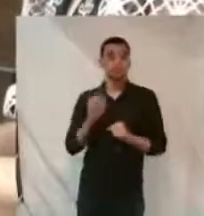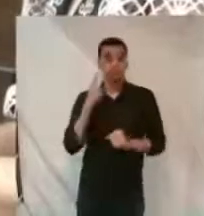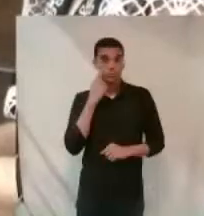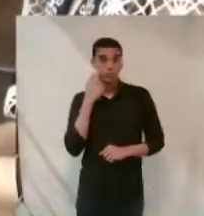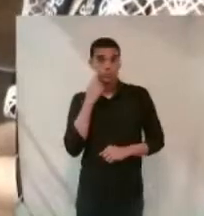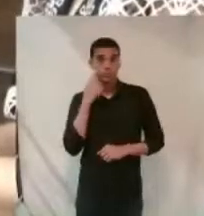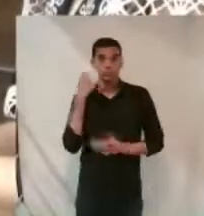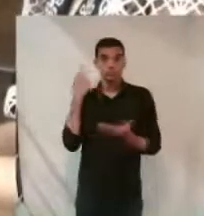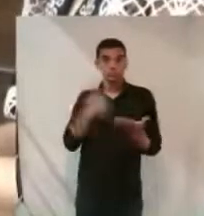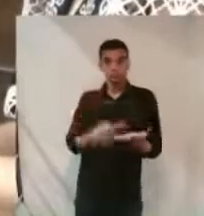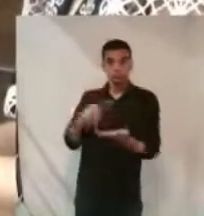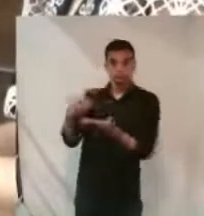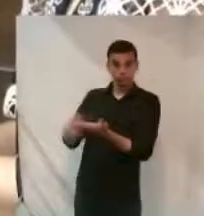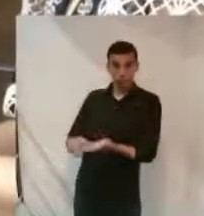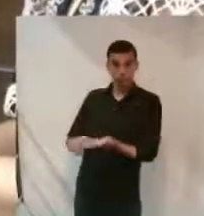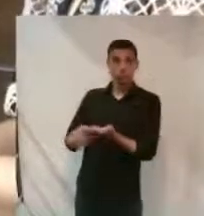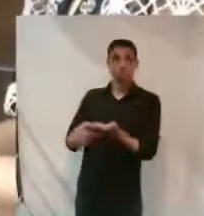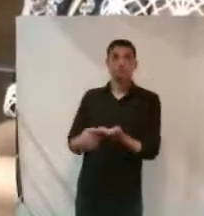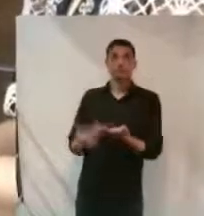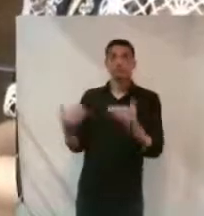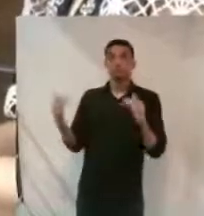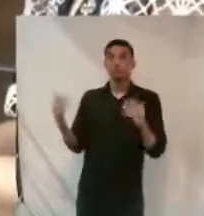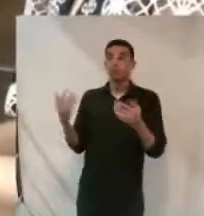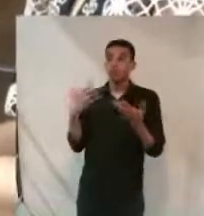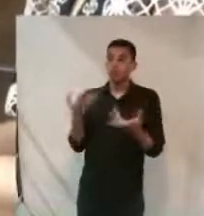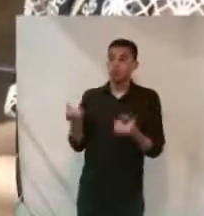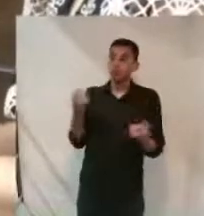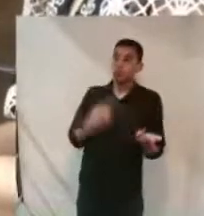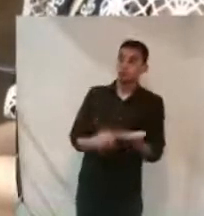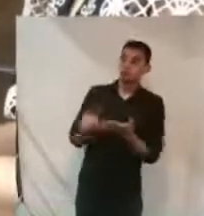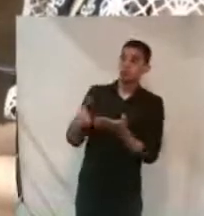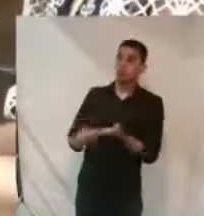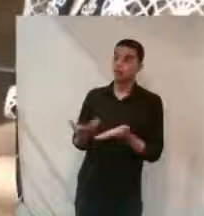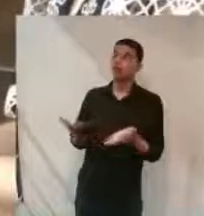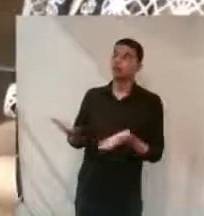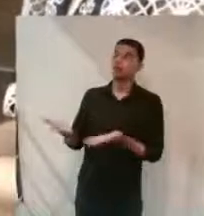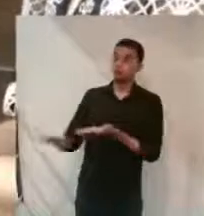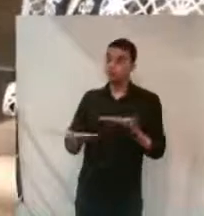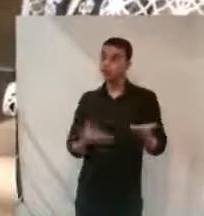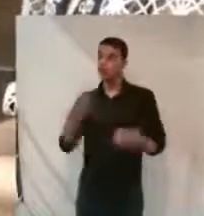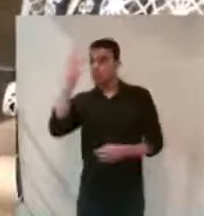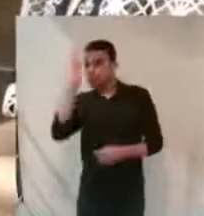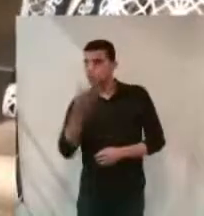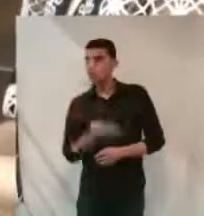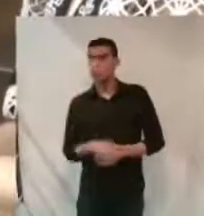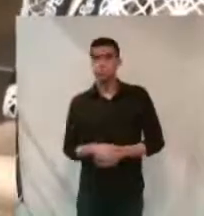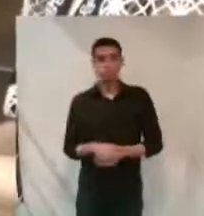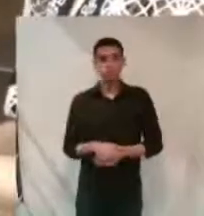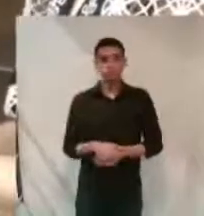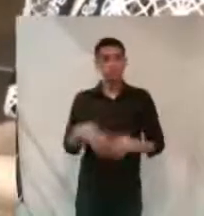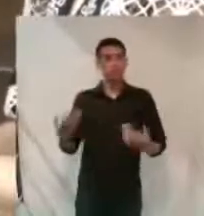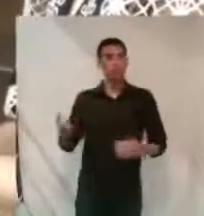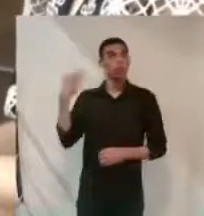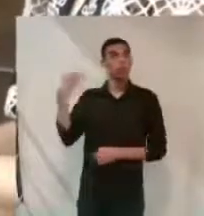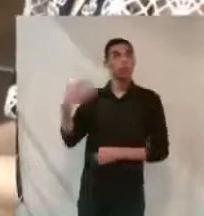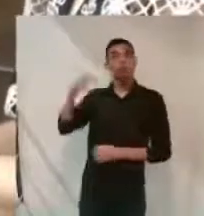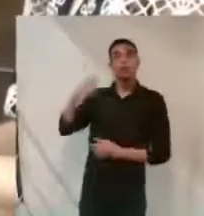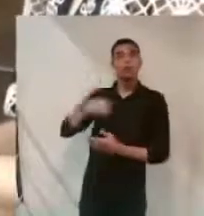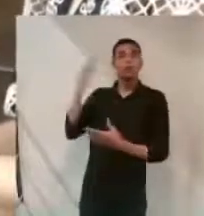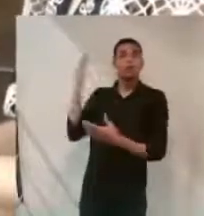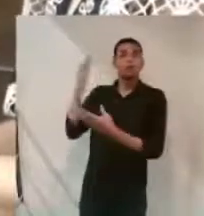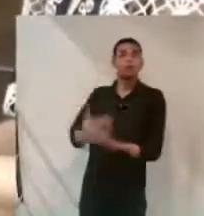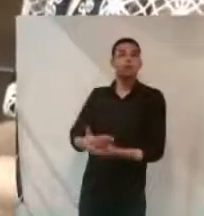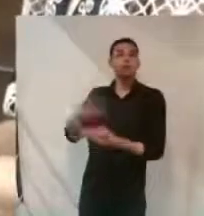efetividade nenhuma. Então, permite-se o acordo e agora é modelo velho, eu denuncio o prefeito, não resolve nada para o meio